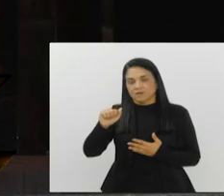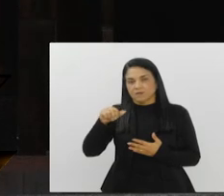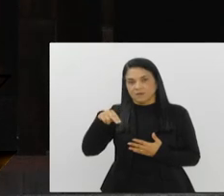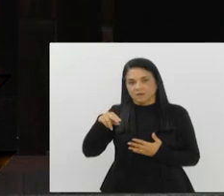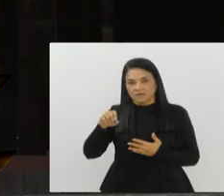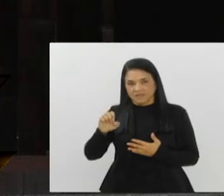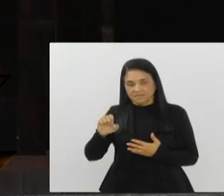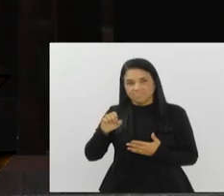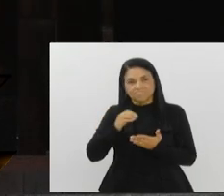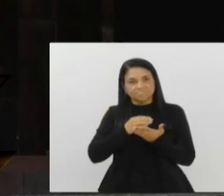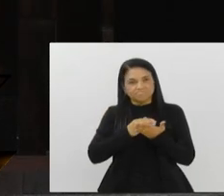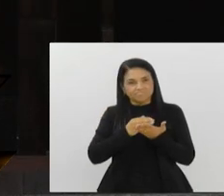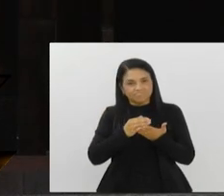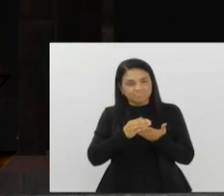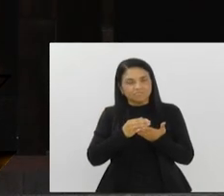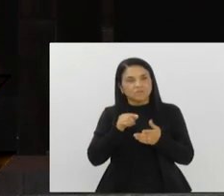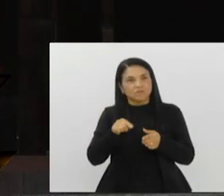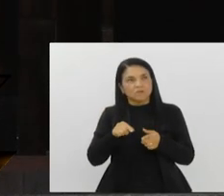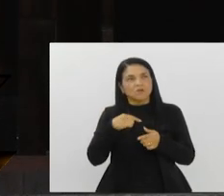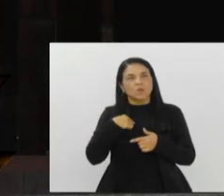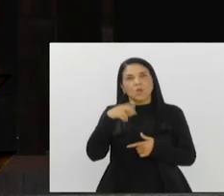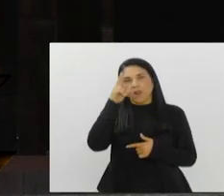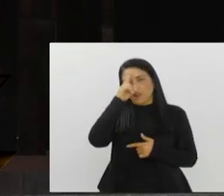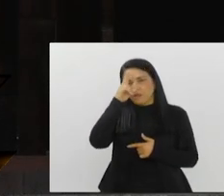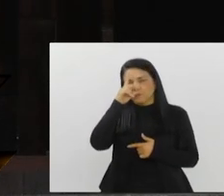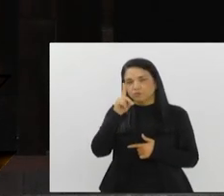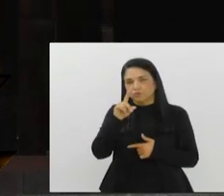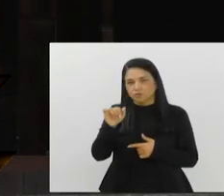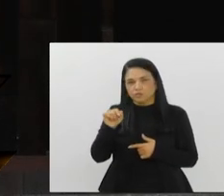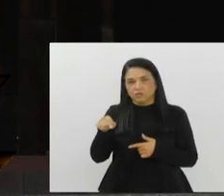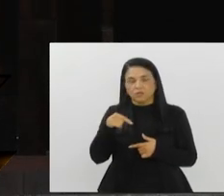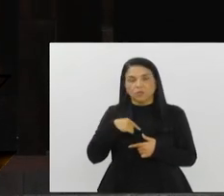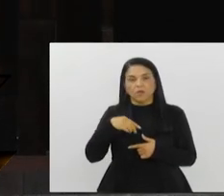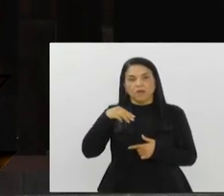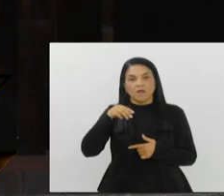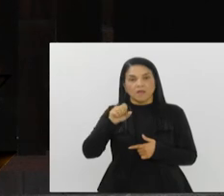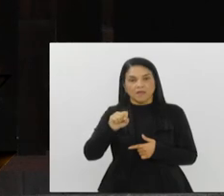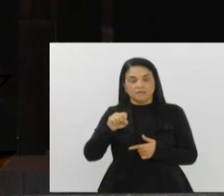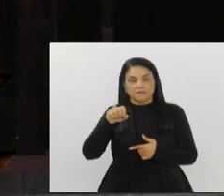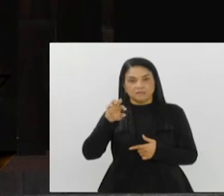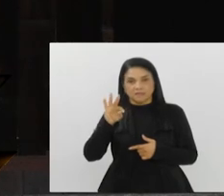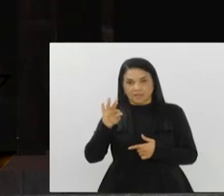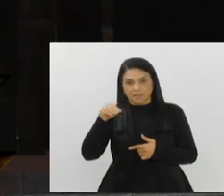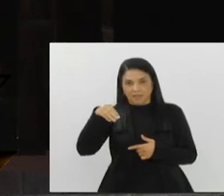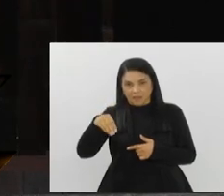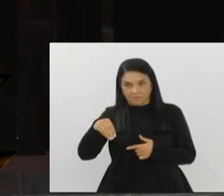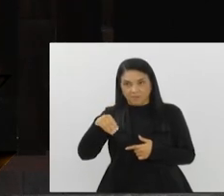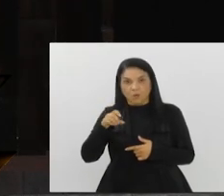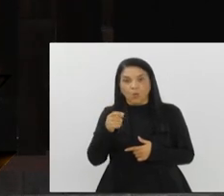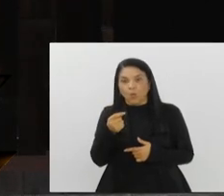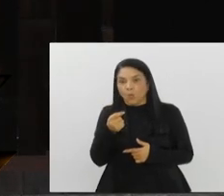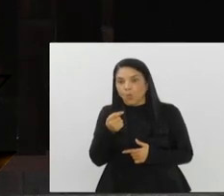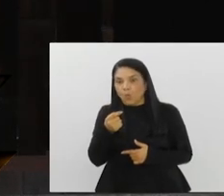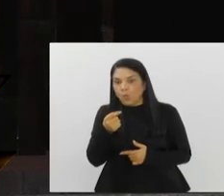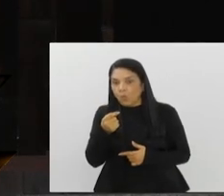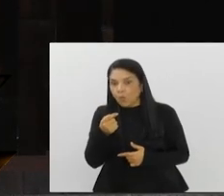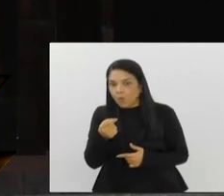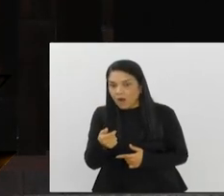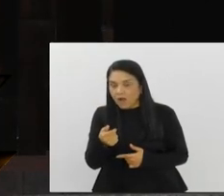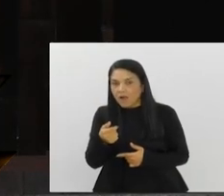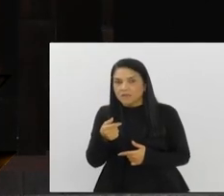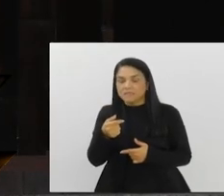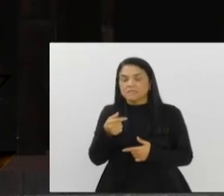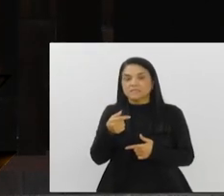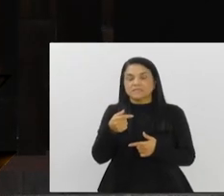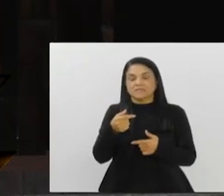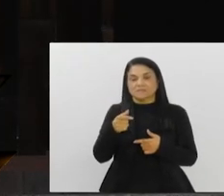eu me lembro que no dia que eu fui fazer sustentação oral do no stm ela quase tinha ligado a máquina de lavar com a minha carteira da ordem dentro